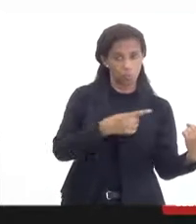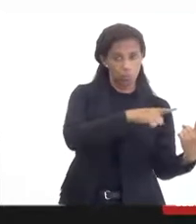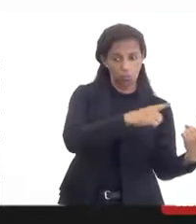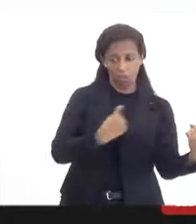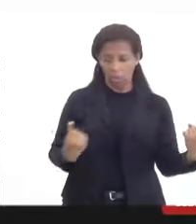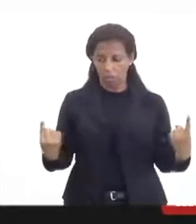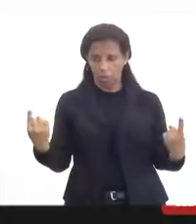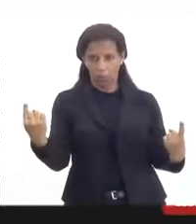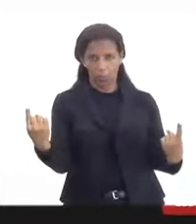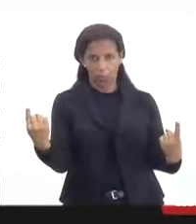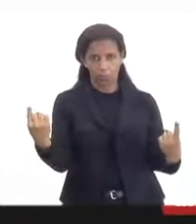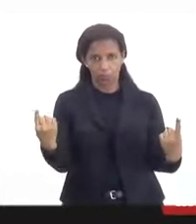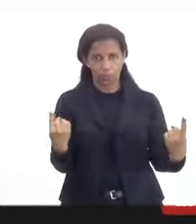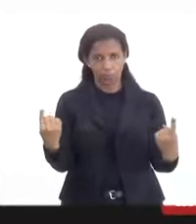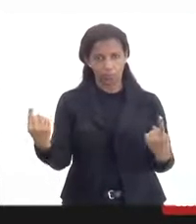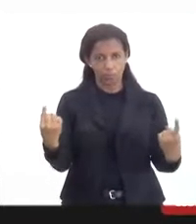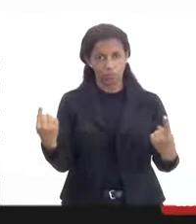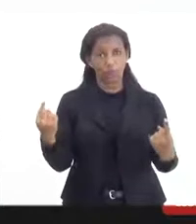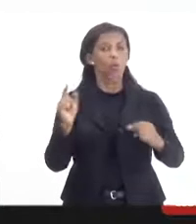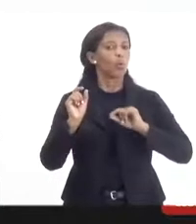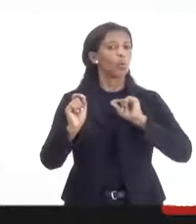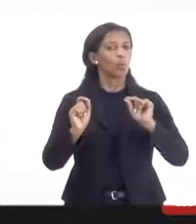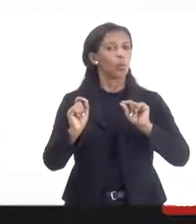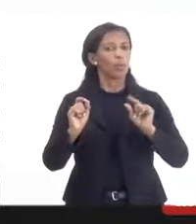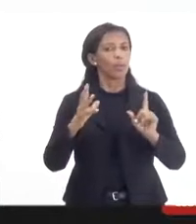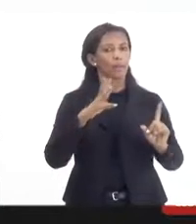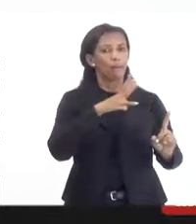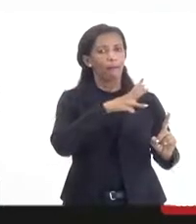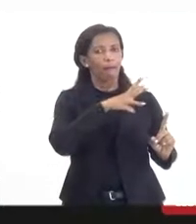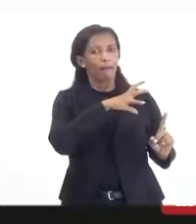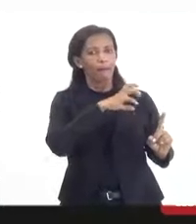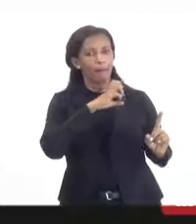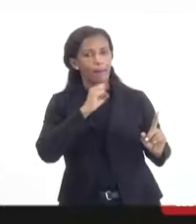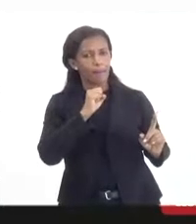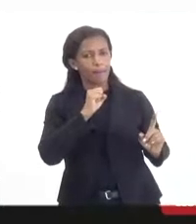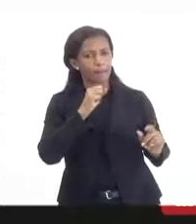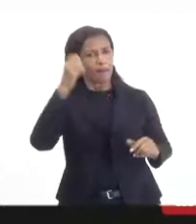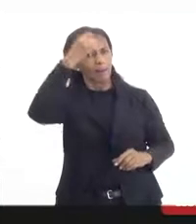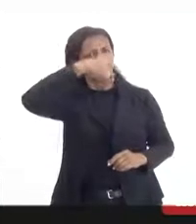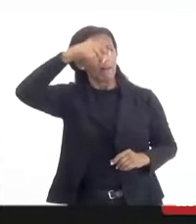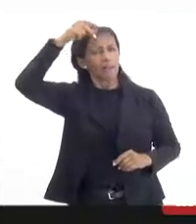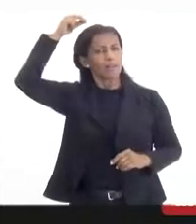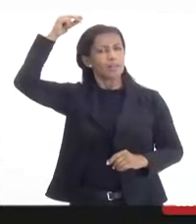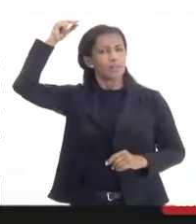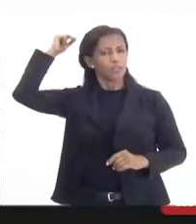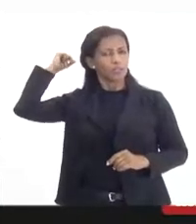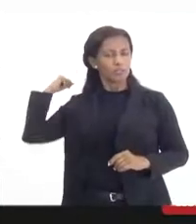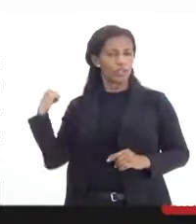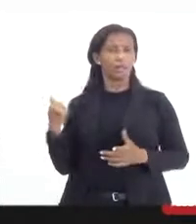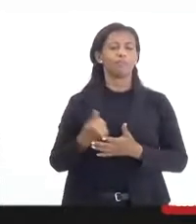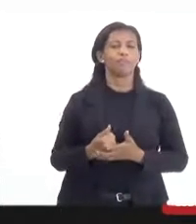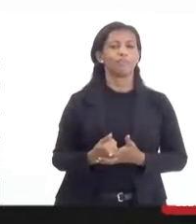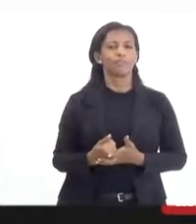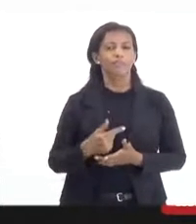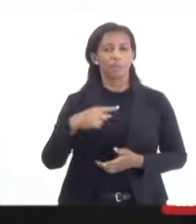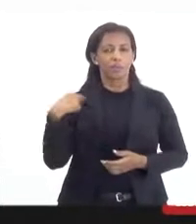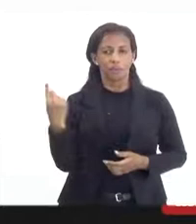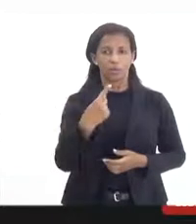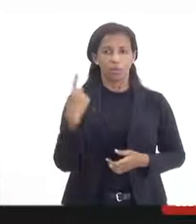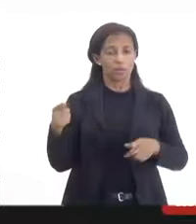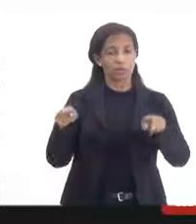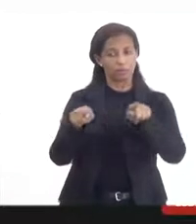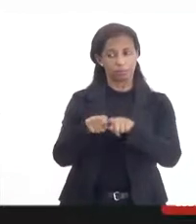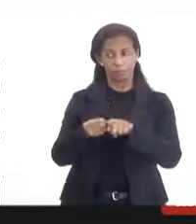outra, o que atrai a incidência da antiga súmula 166, seja porque nós temos